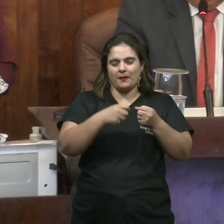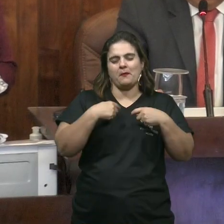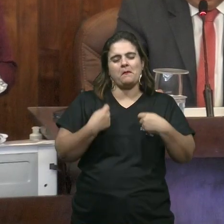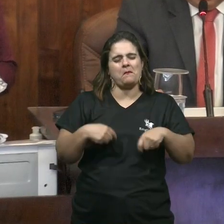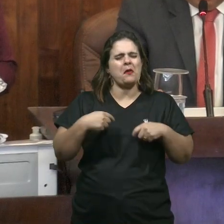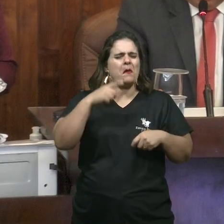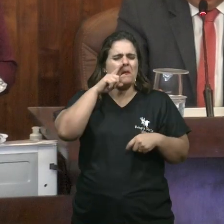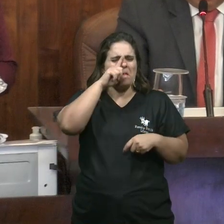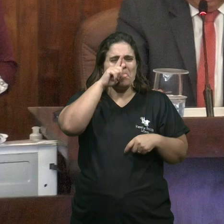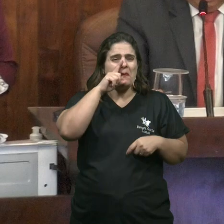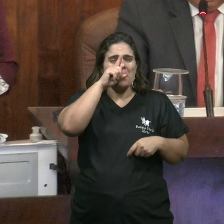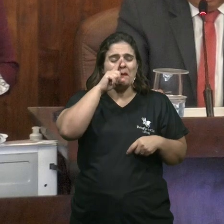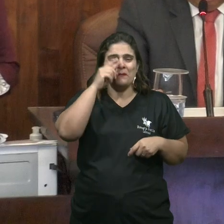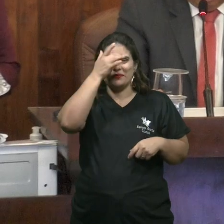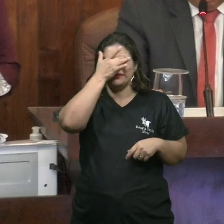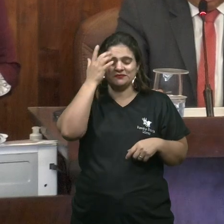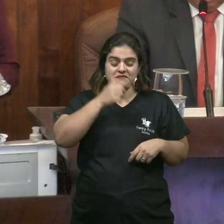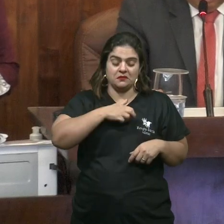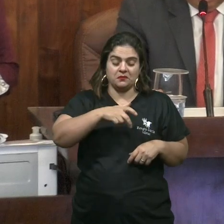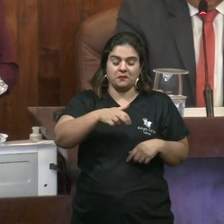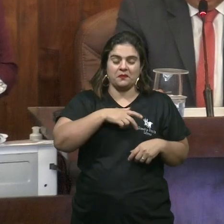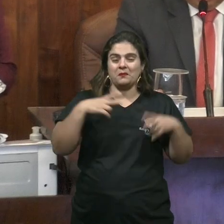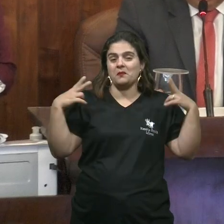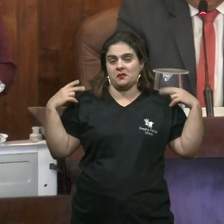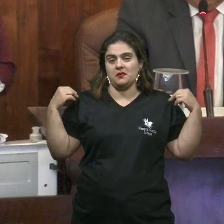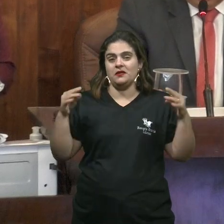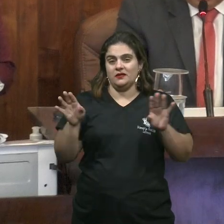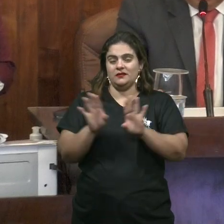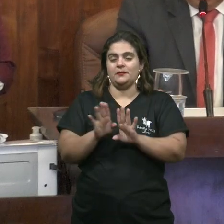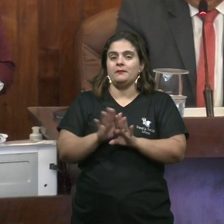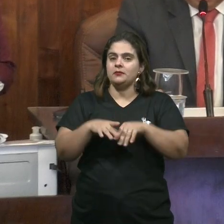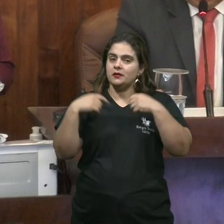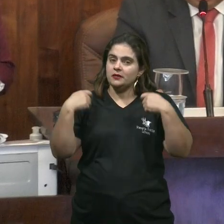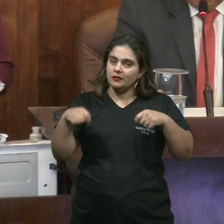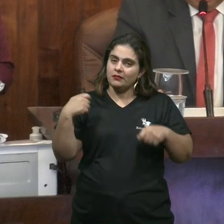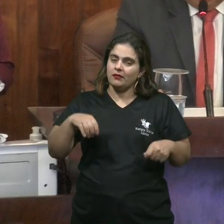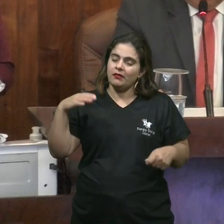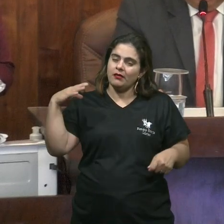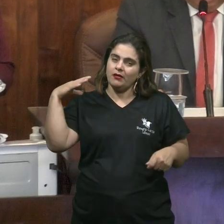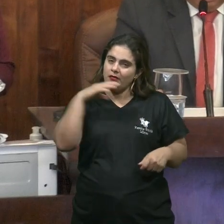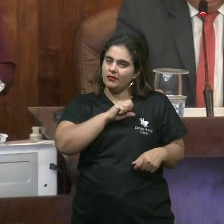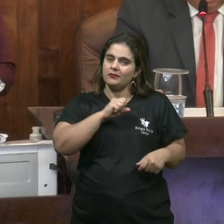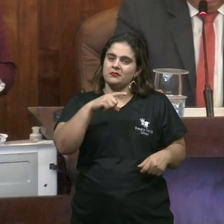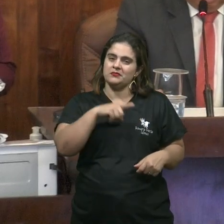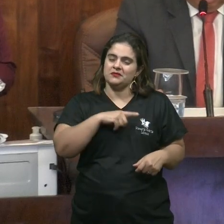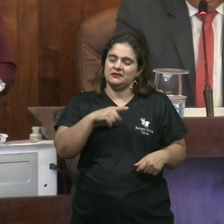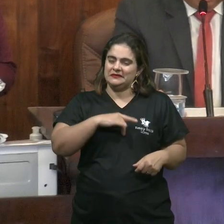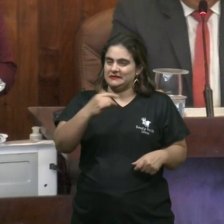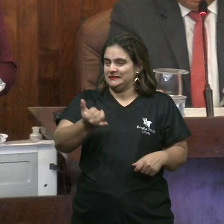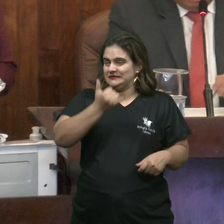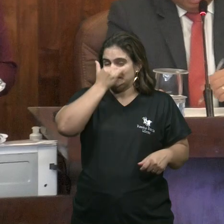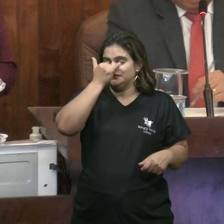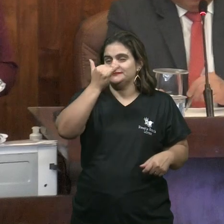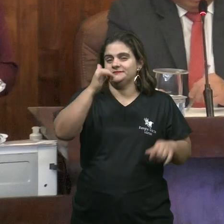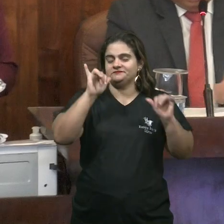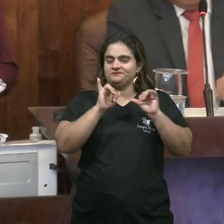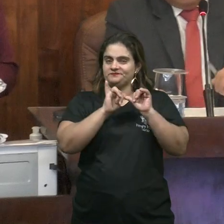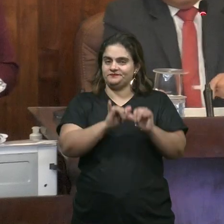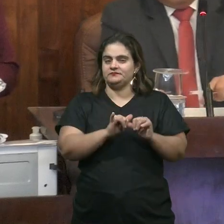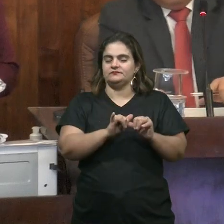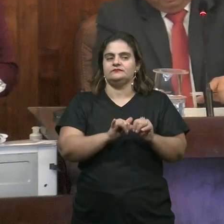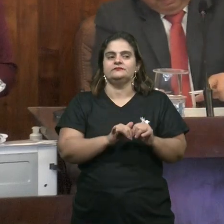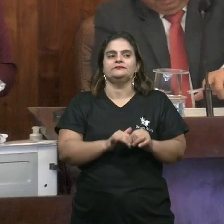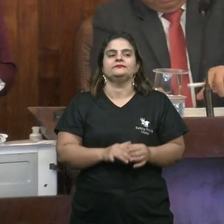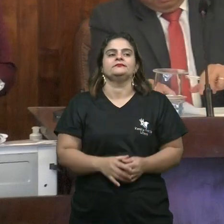significativos à segurança de pedestres e motoristas, exigindo uma intervenção imediata para evitar acidentes e maiores danos à via.